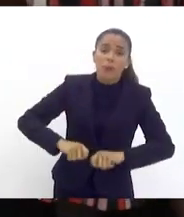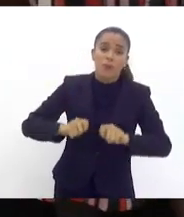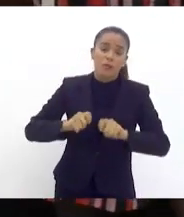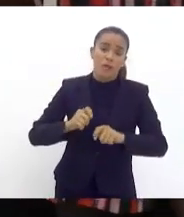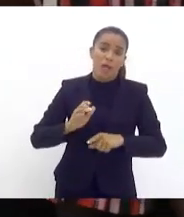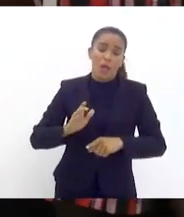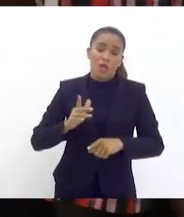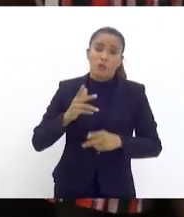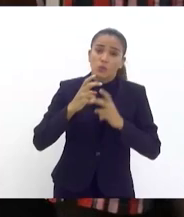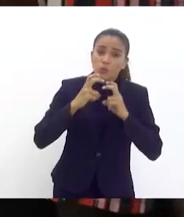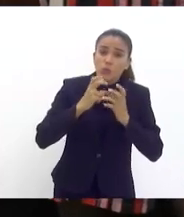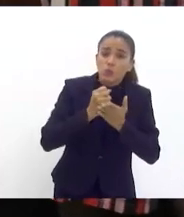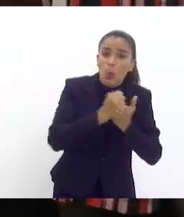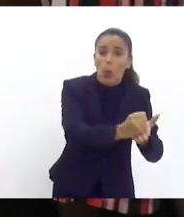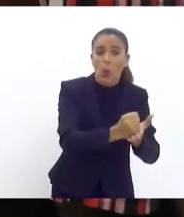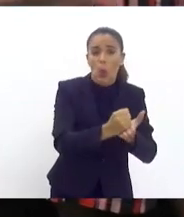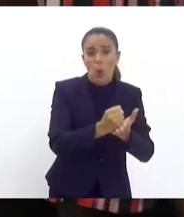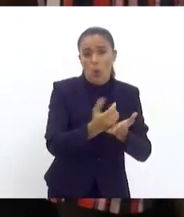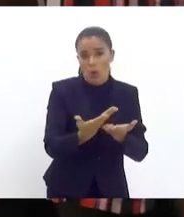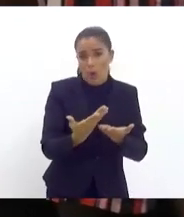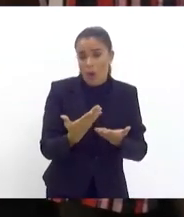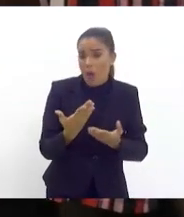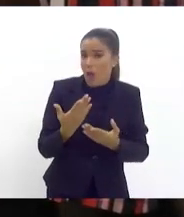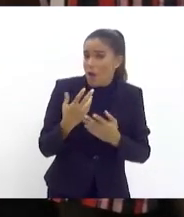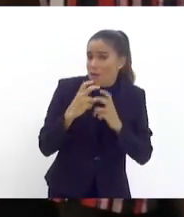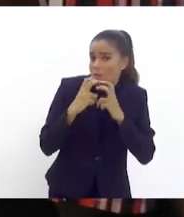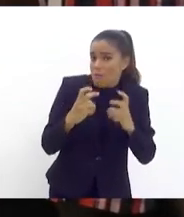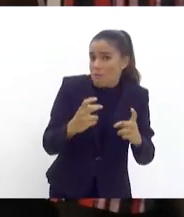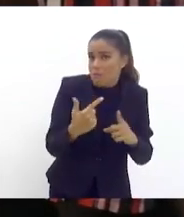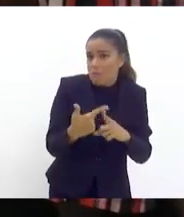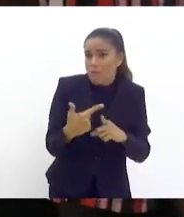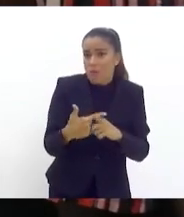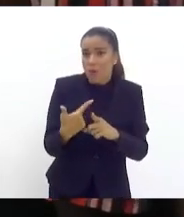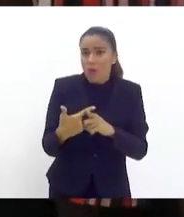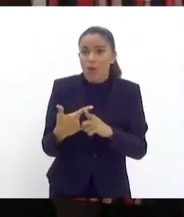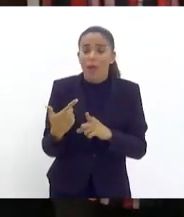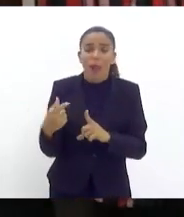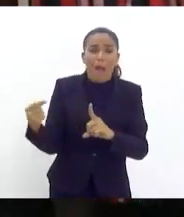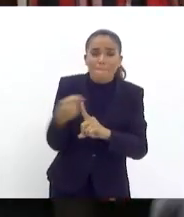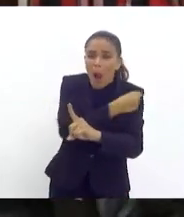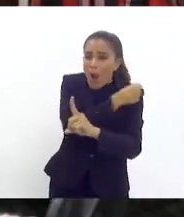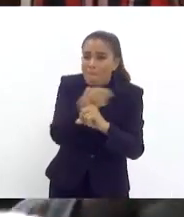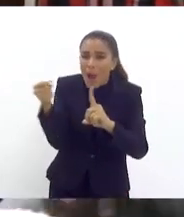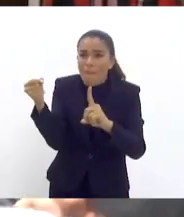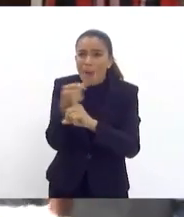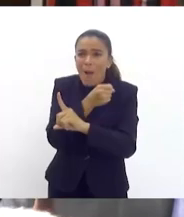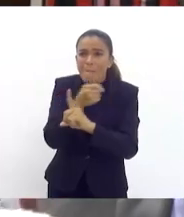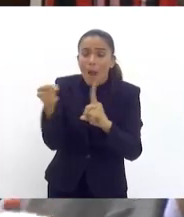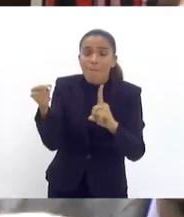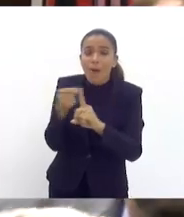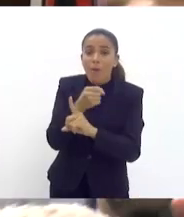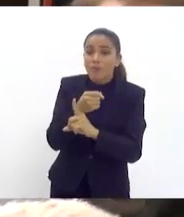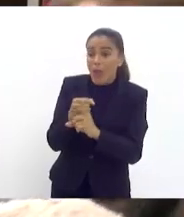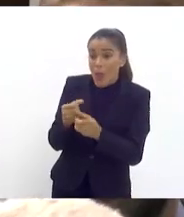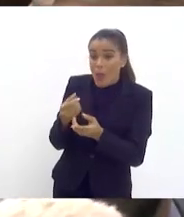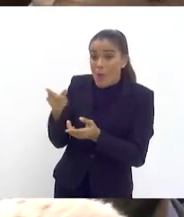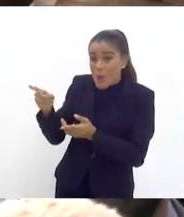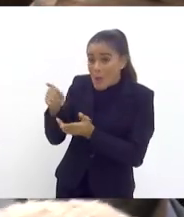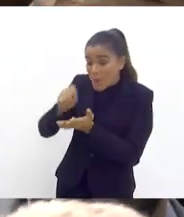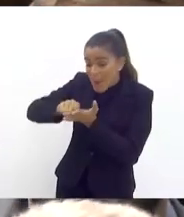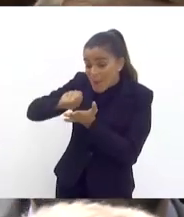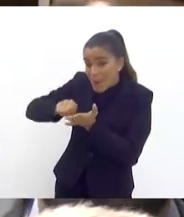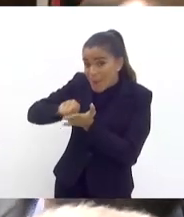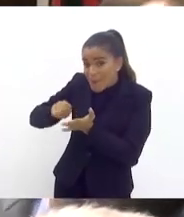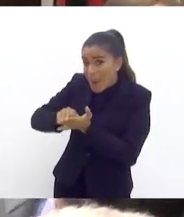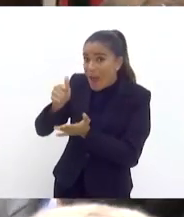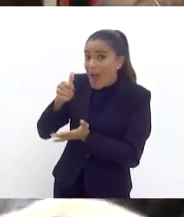algum tipo de socorro, de apoio, porque ela recebia ali traumas, ela recebia ali agressão. E, a partir do bilhete que essa criança de 10